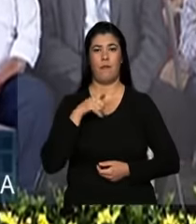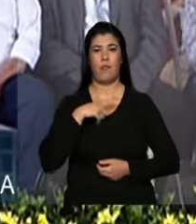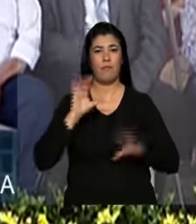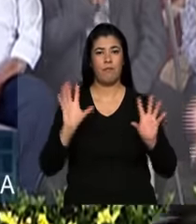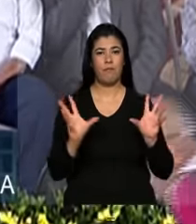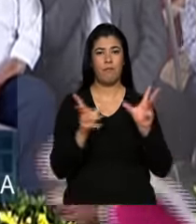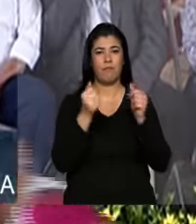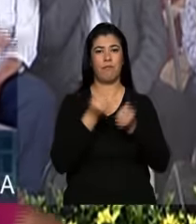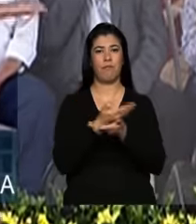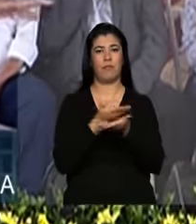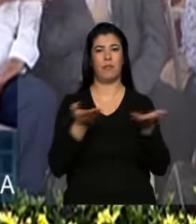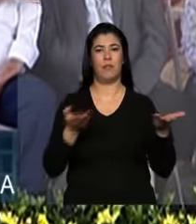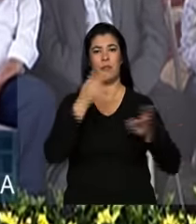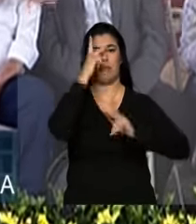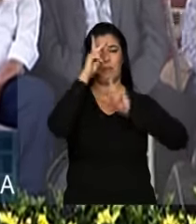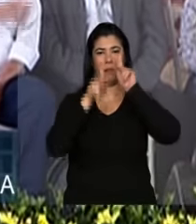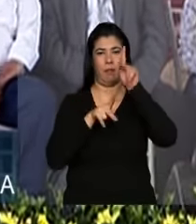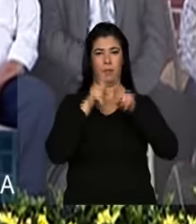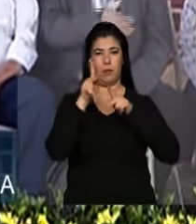população.